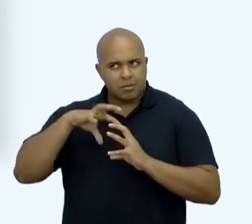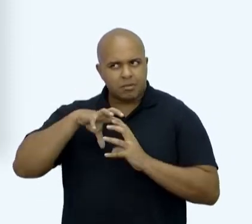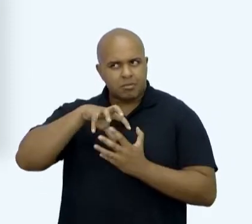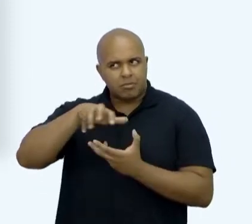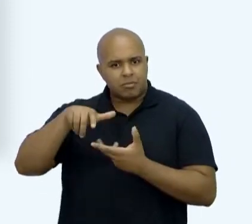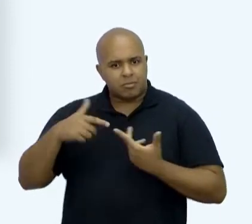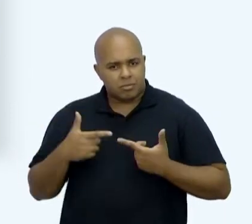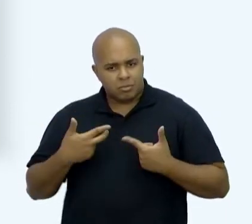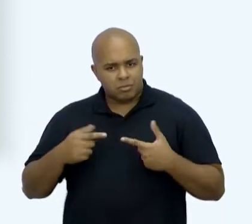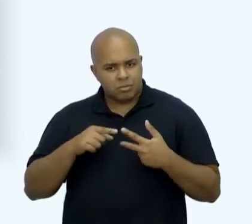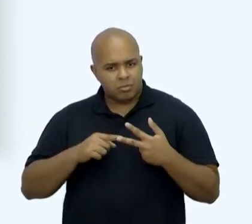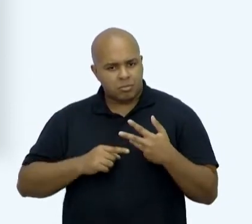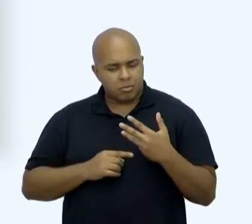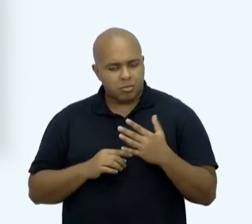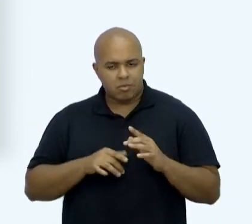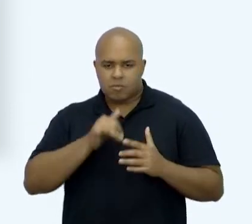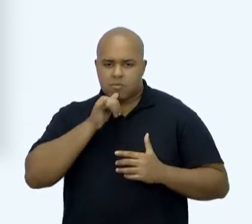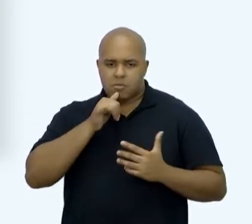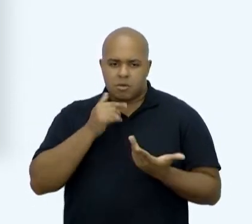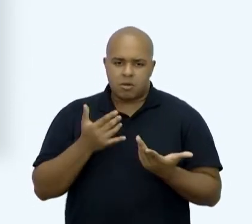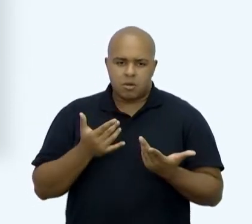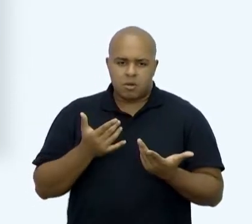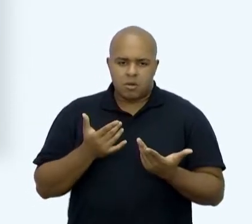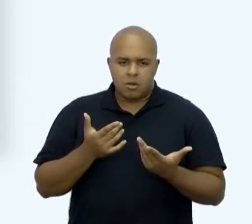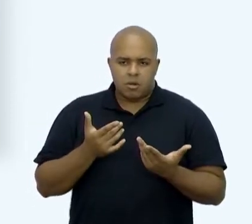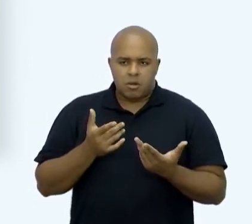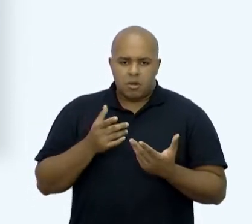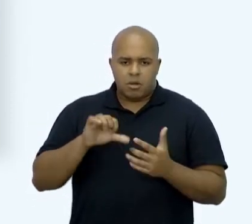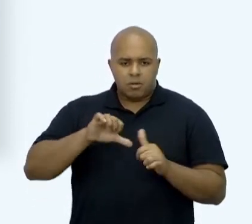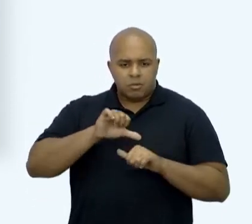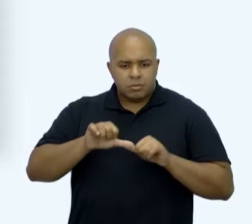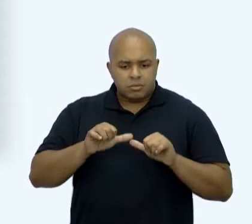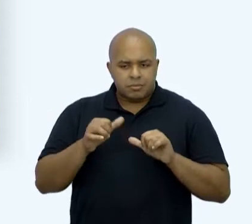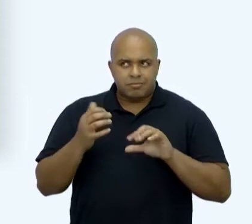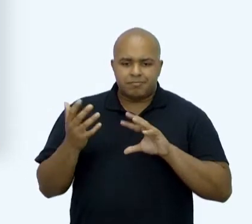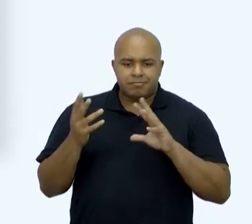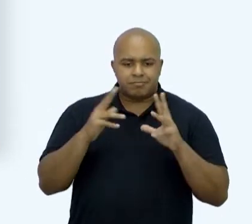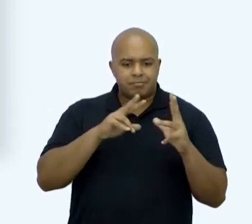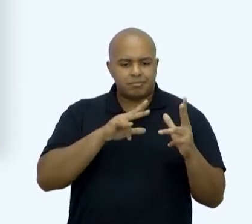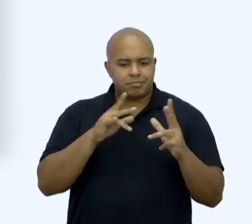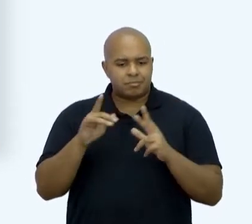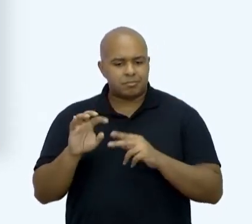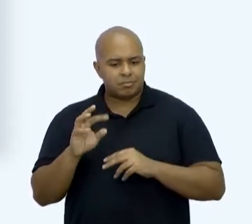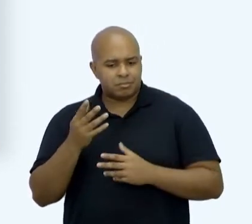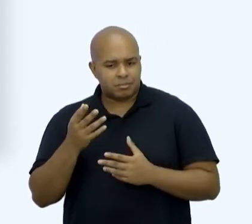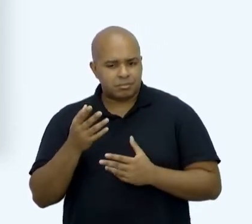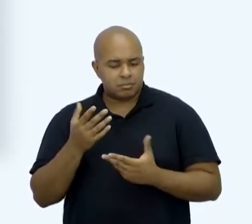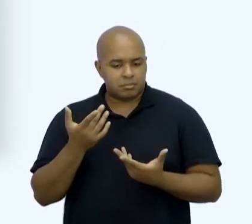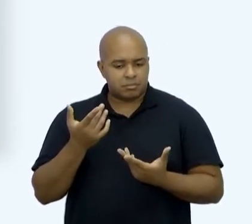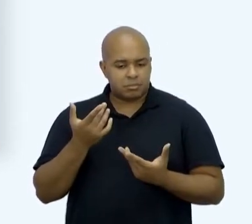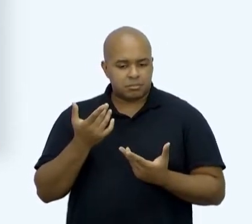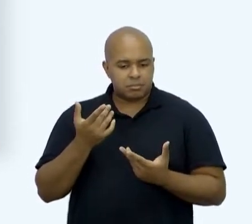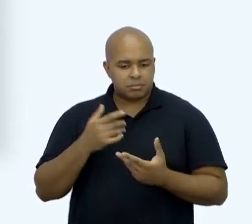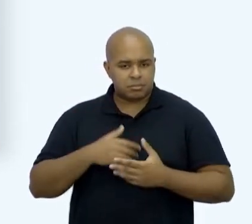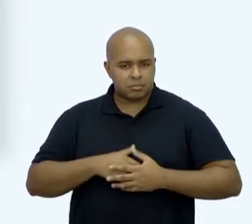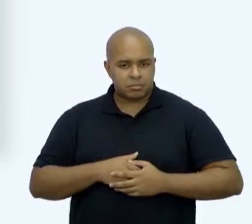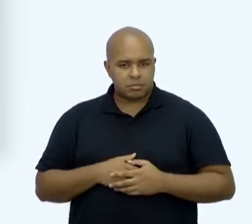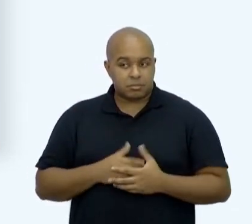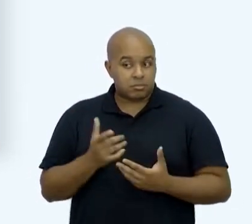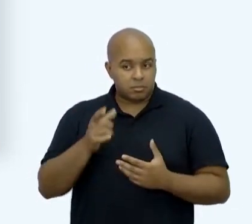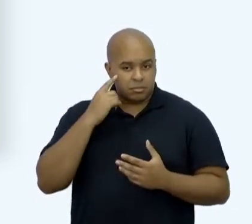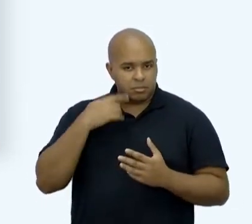globais. Por exemplo, as mudanças climáticas. Portanto,